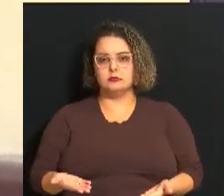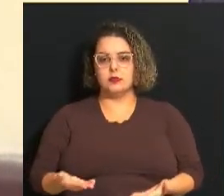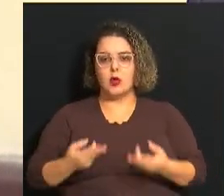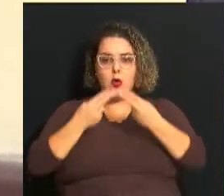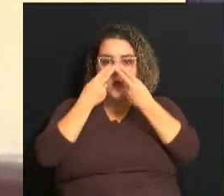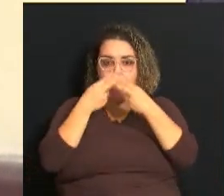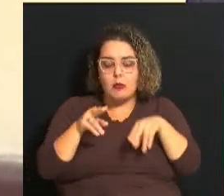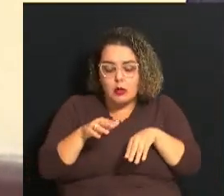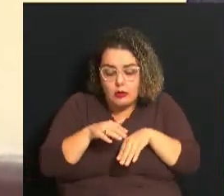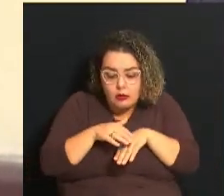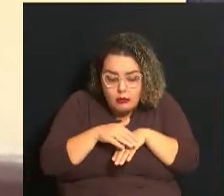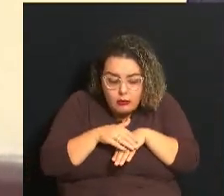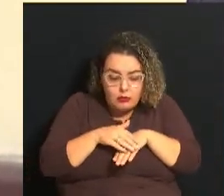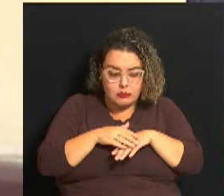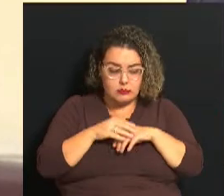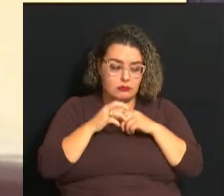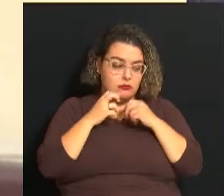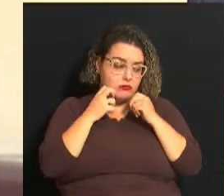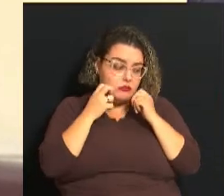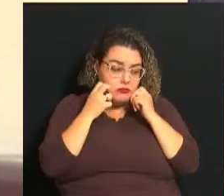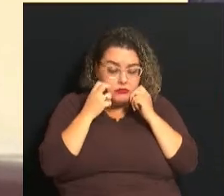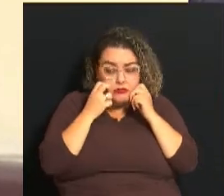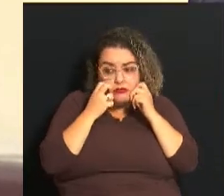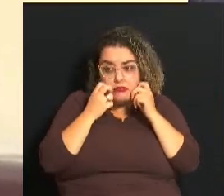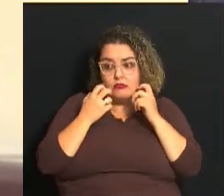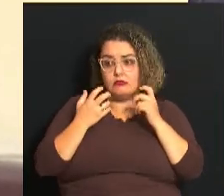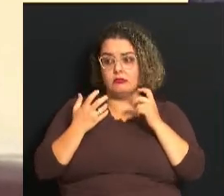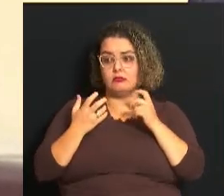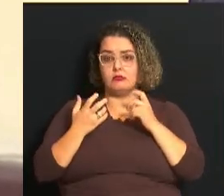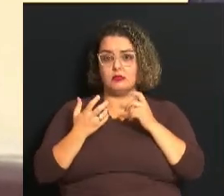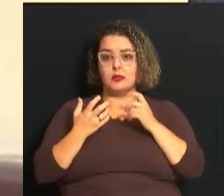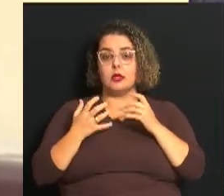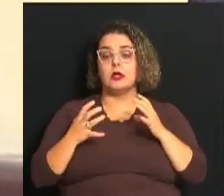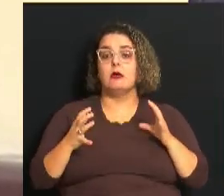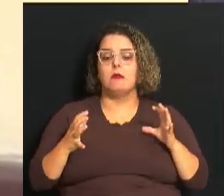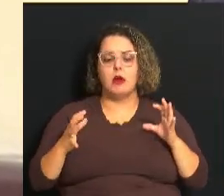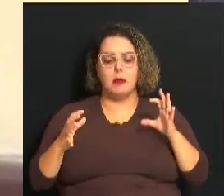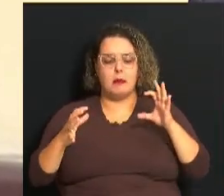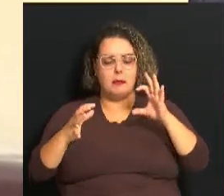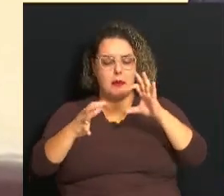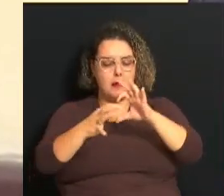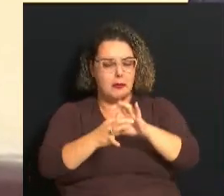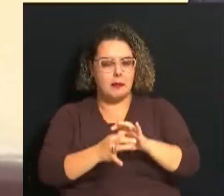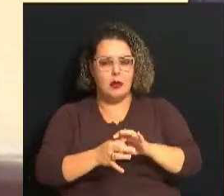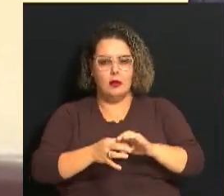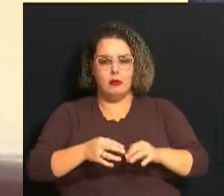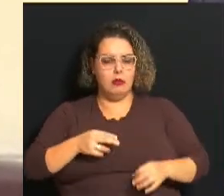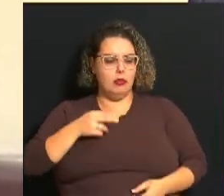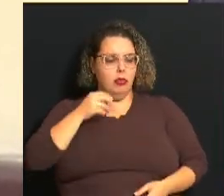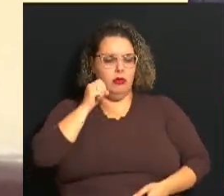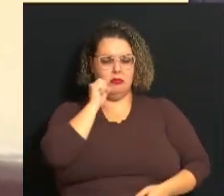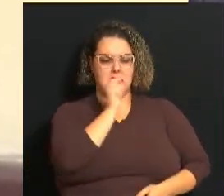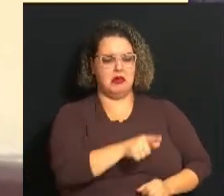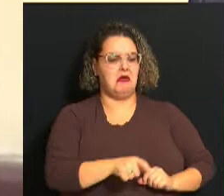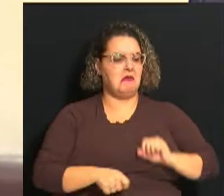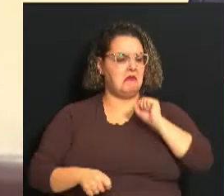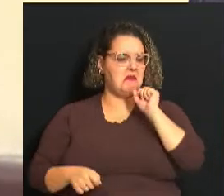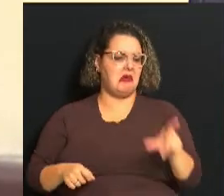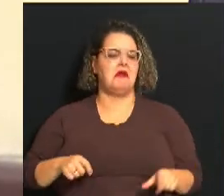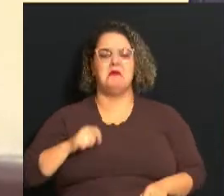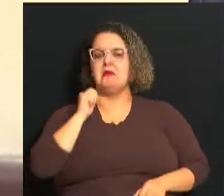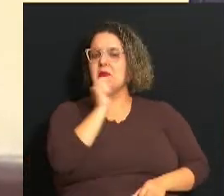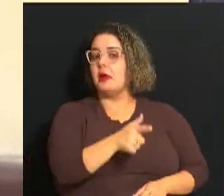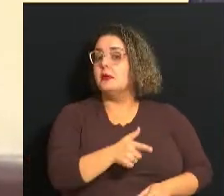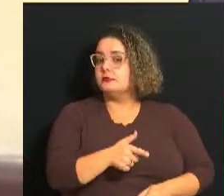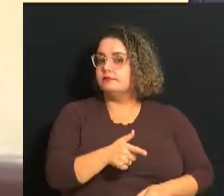e constrangedoras e esses essas a ofensas de humilhações essa são